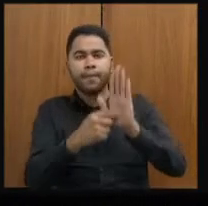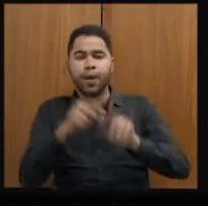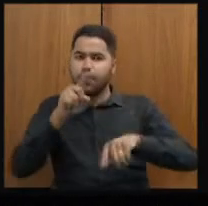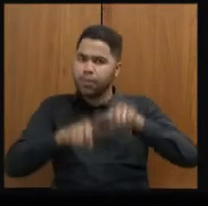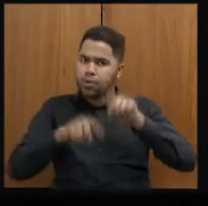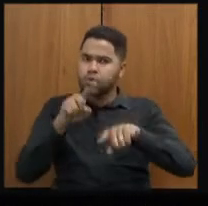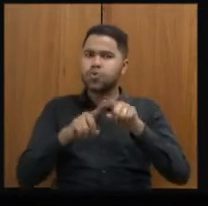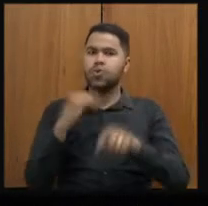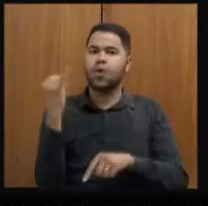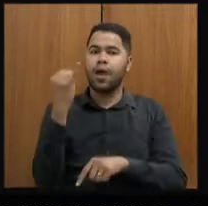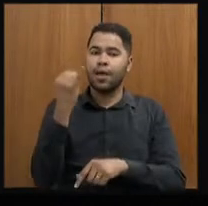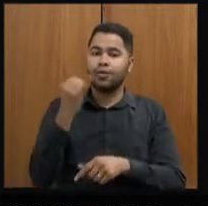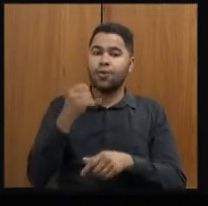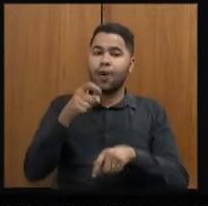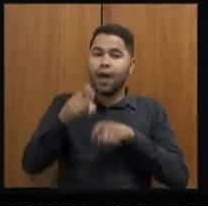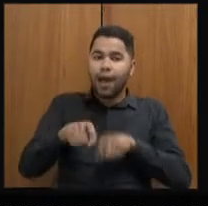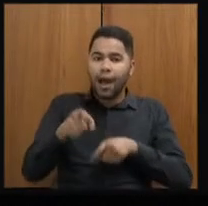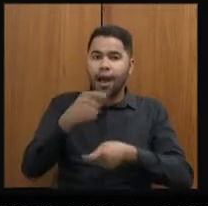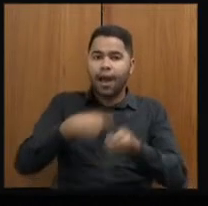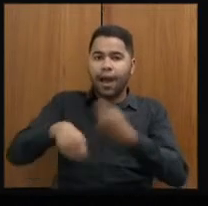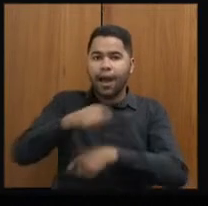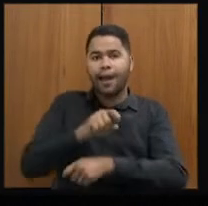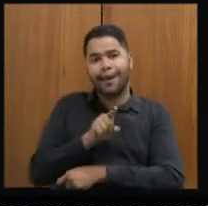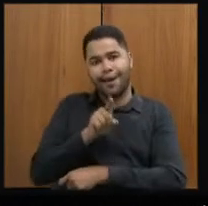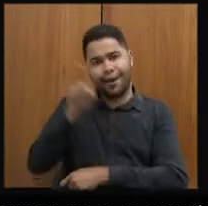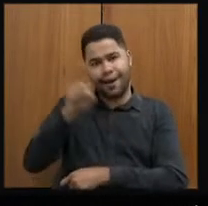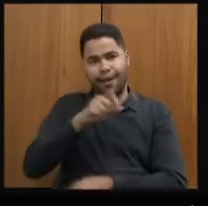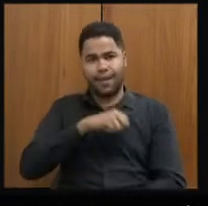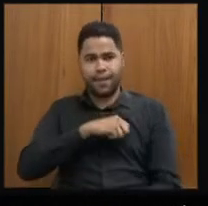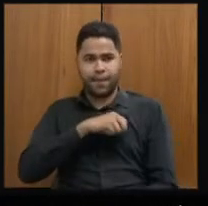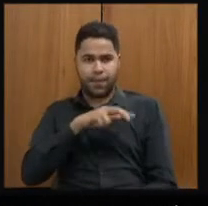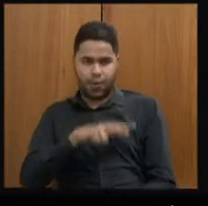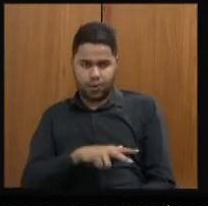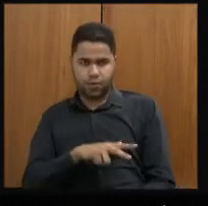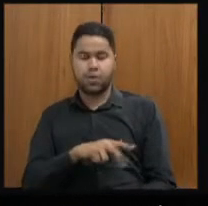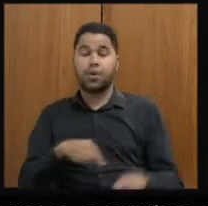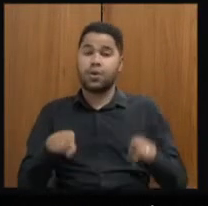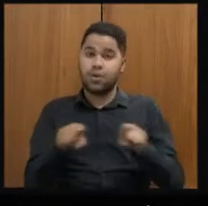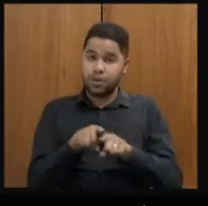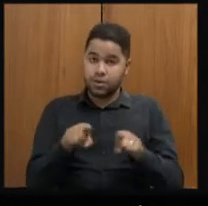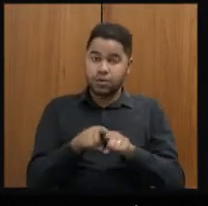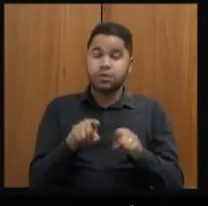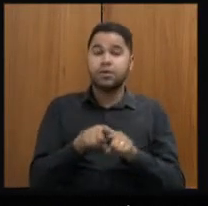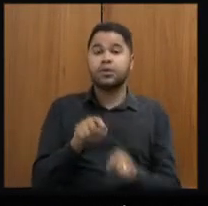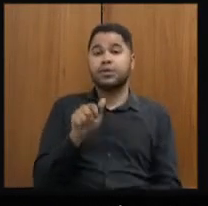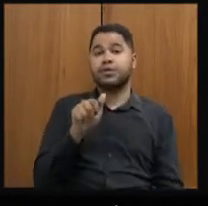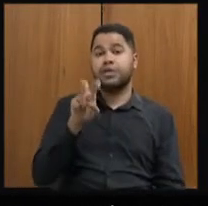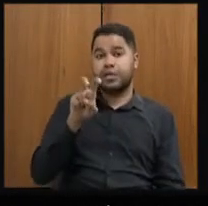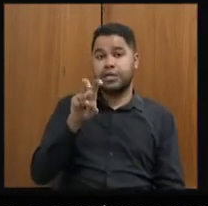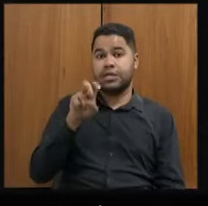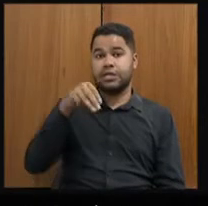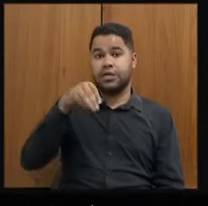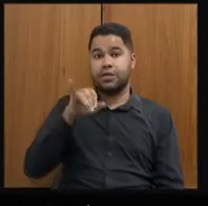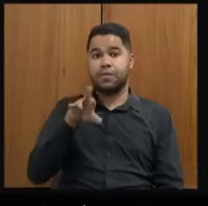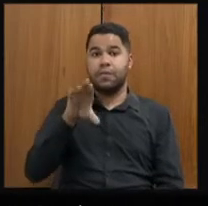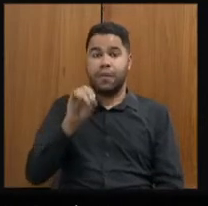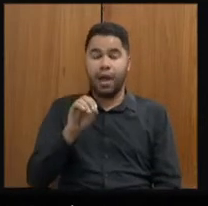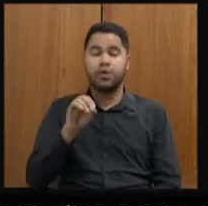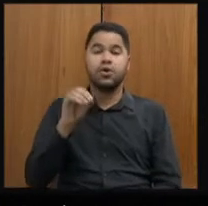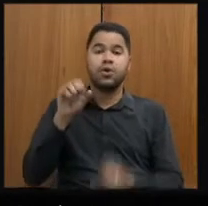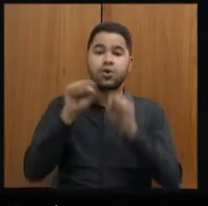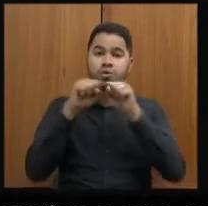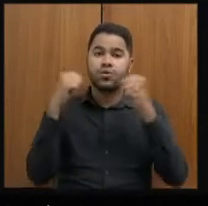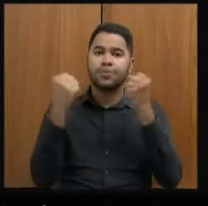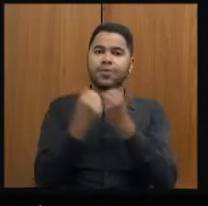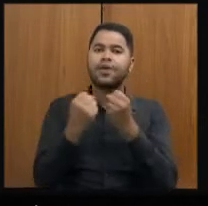potenciais do agronegócio para os Players de Portugal tivemos ainda em 1531 seminário com a